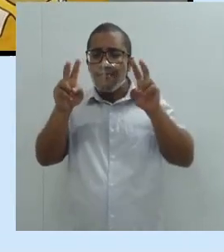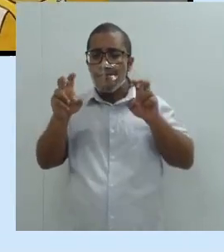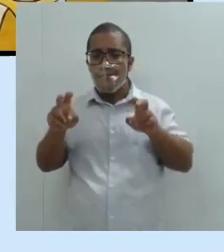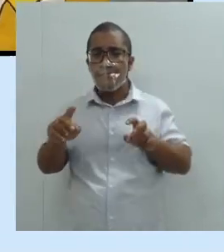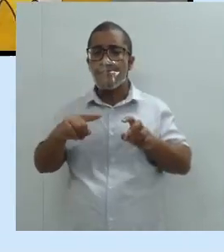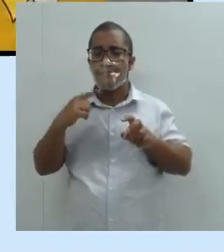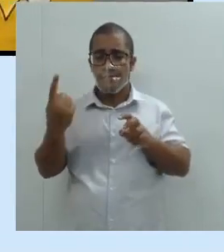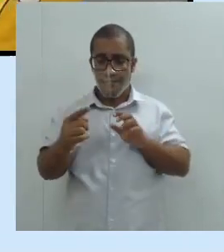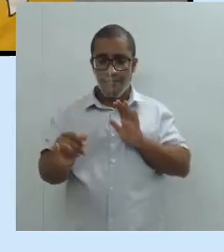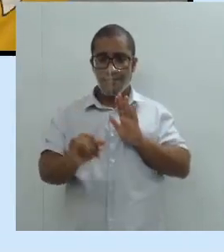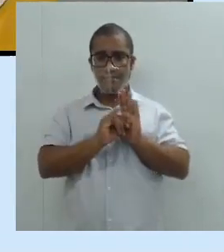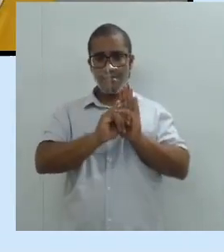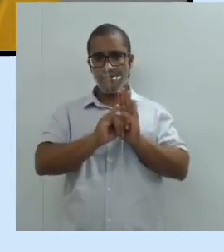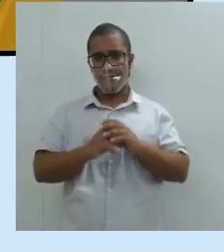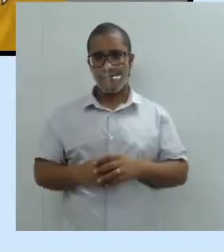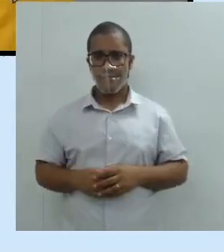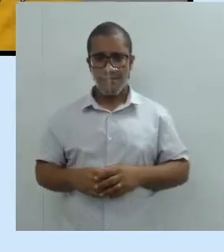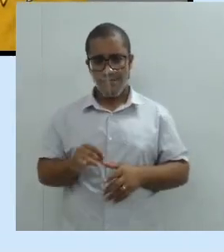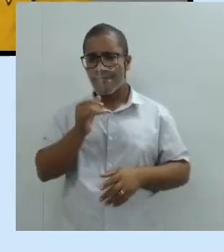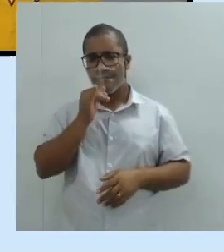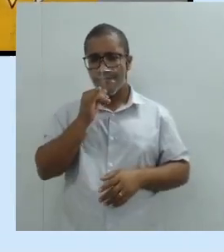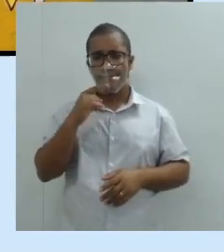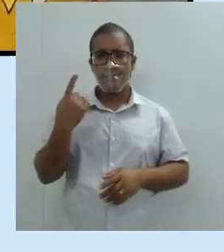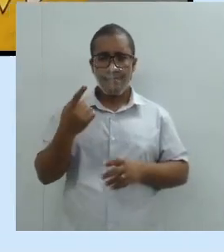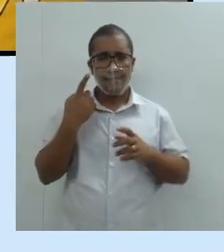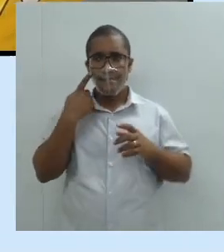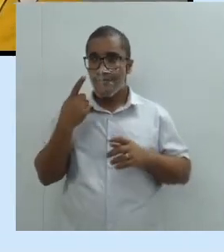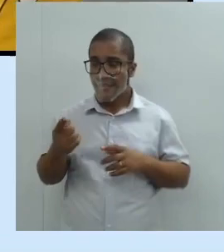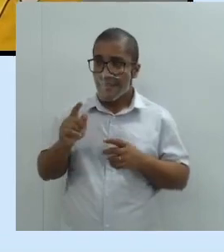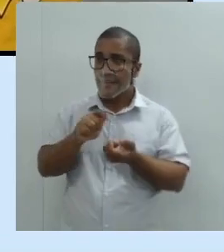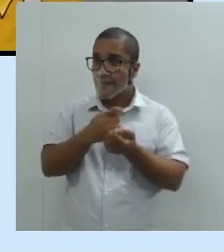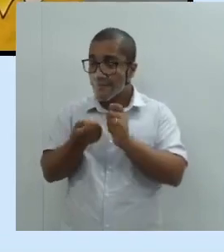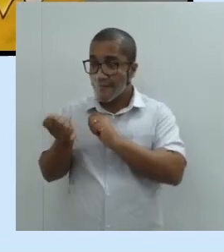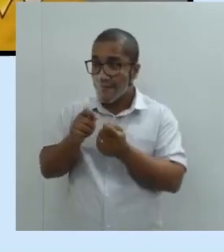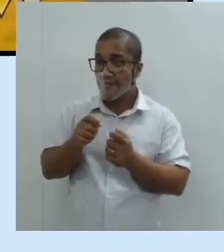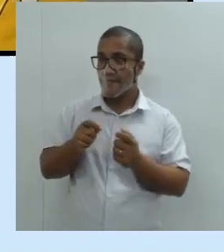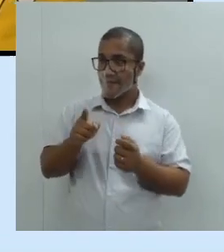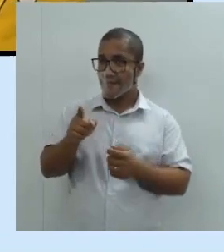nossa identidade. Então, por exemplo, quando a gente vê o frevo,